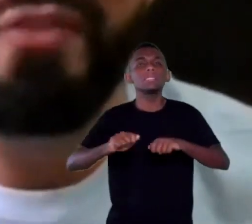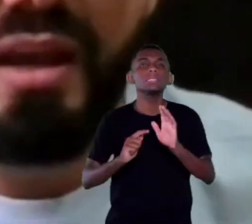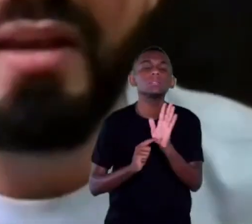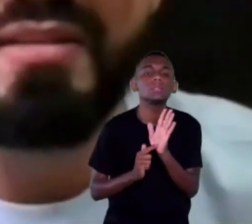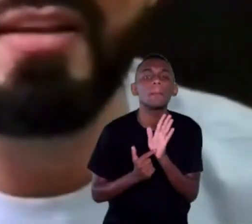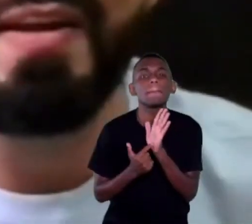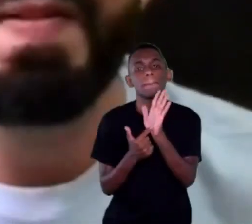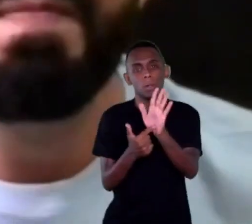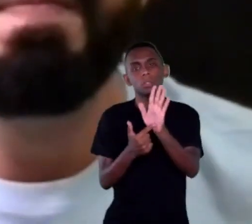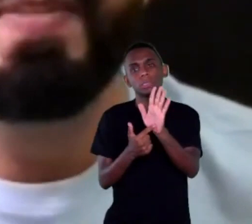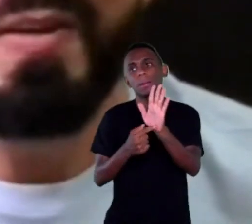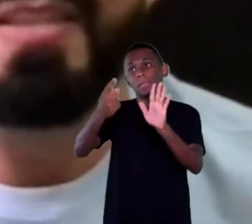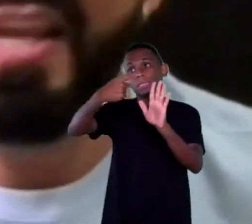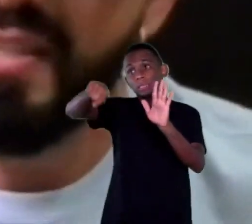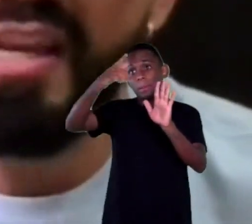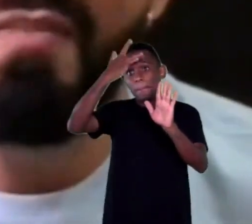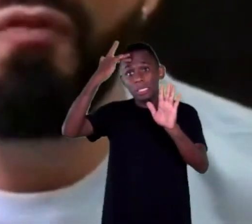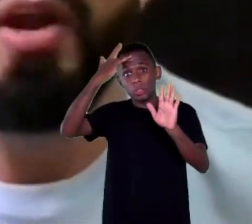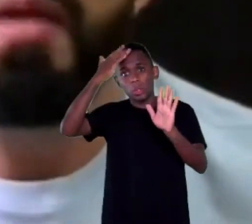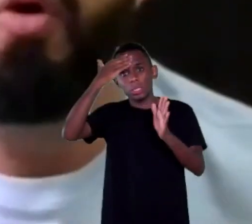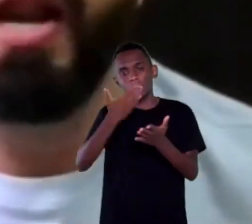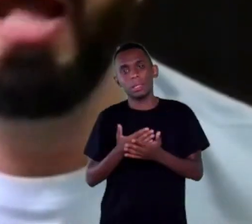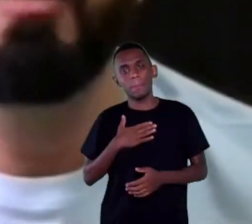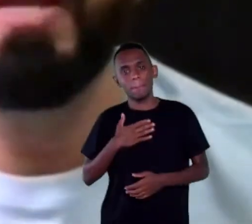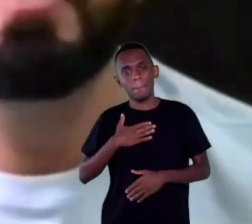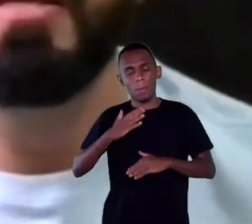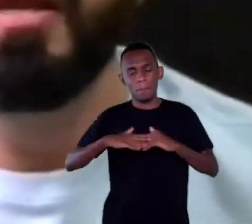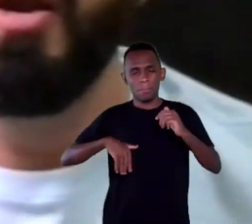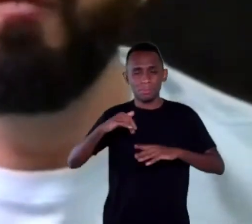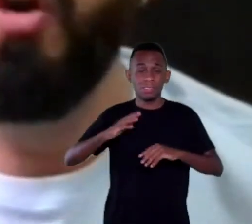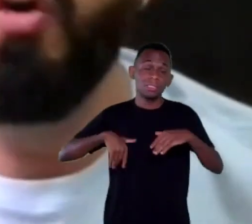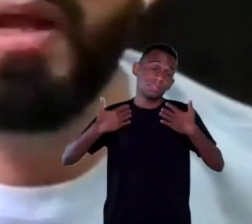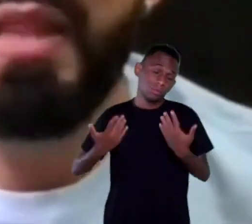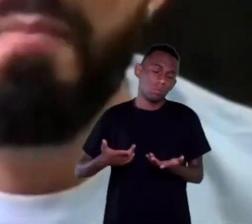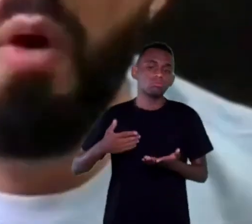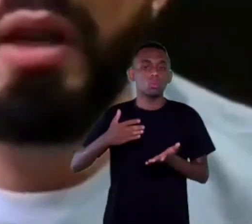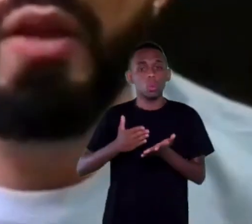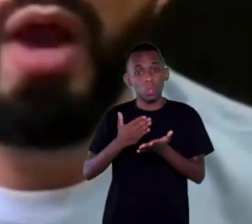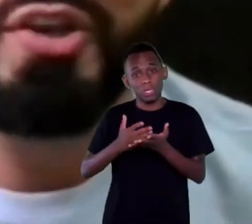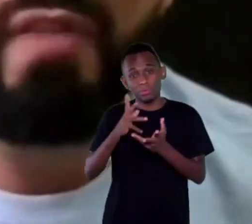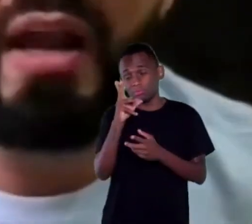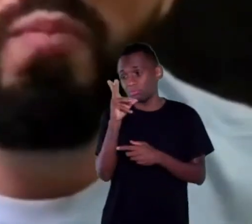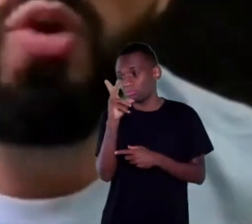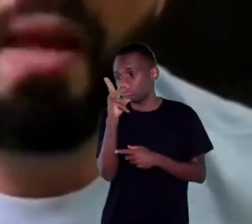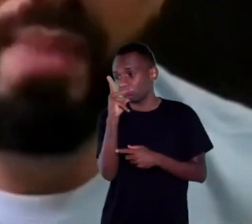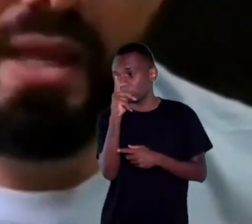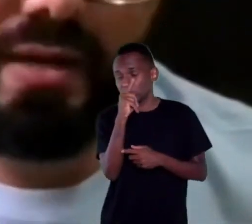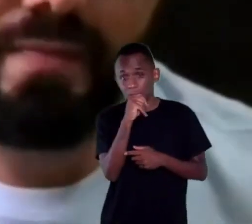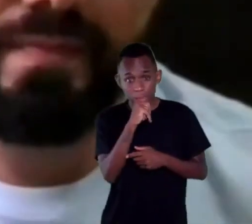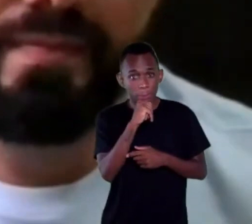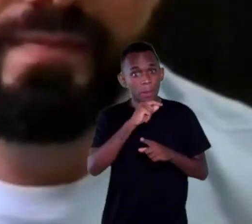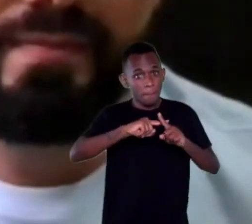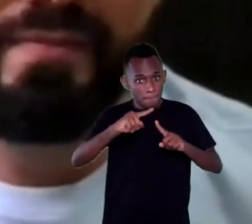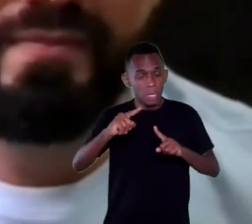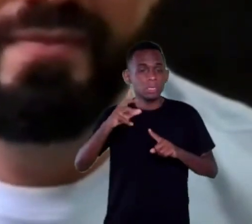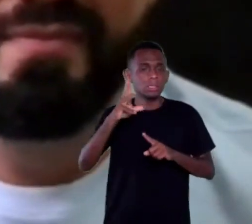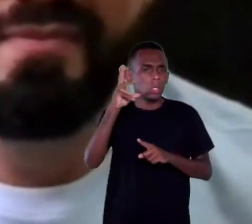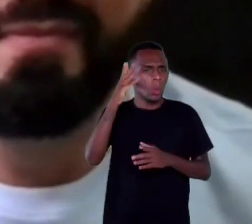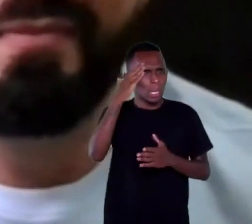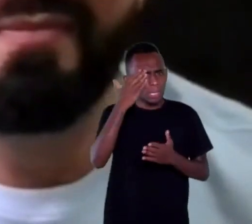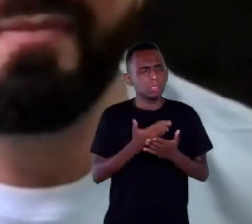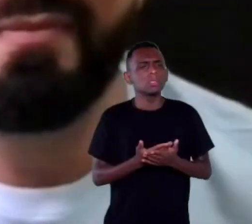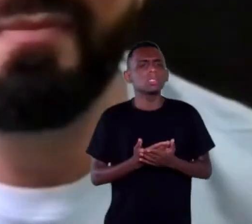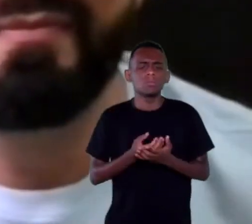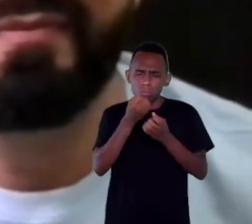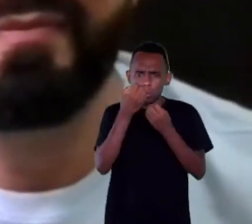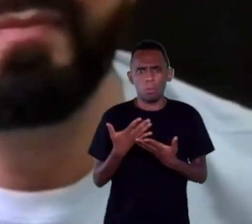certa confiança. Então, assim, esse livro foi demorado, mas foi uma demora que eu acho que valeu muito a pena. E você